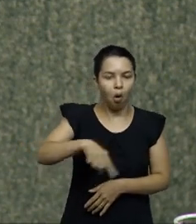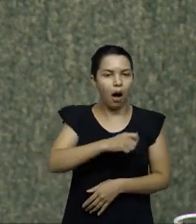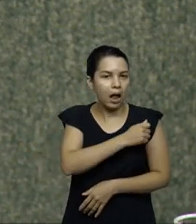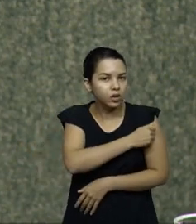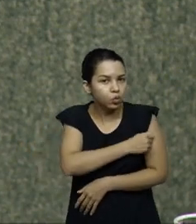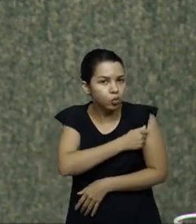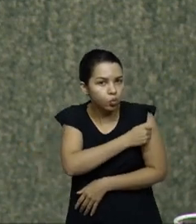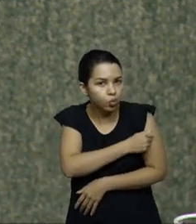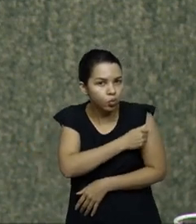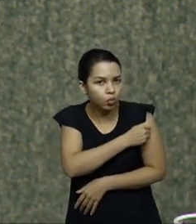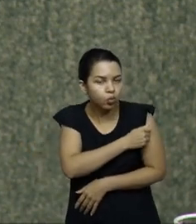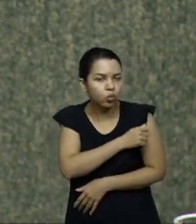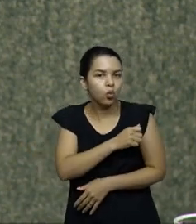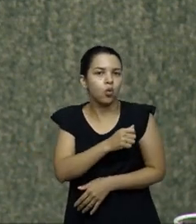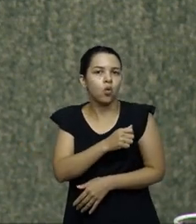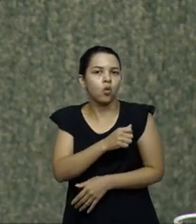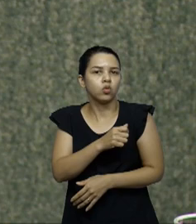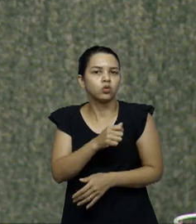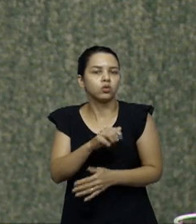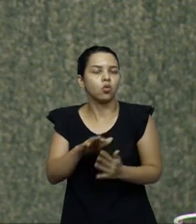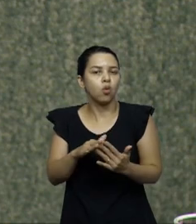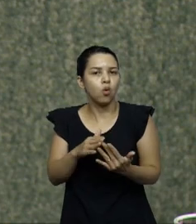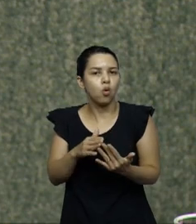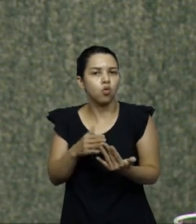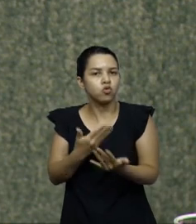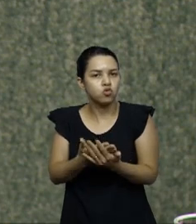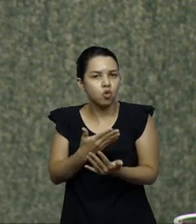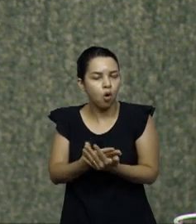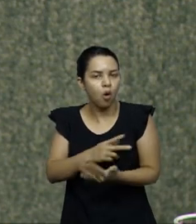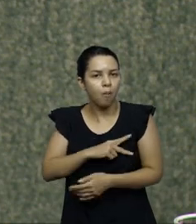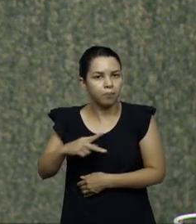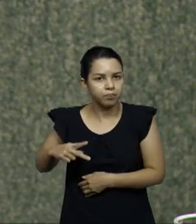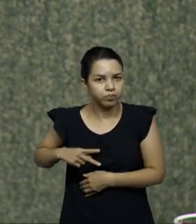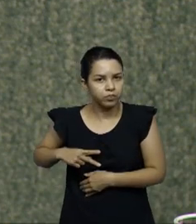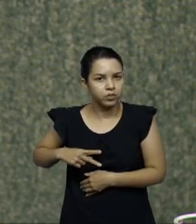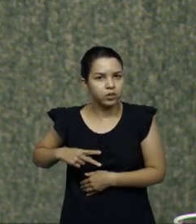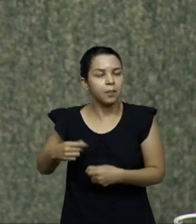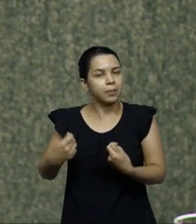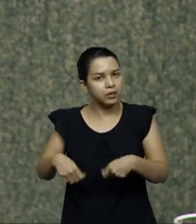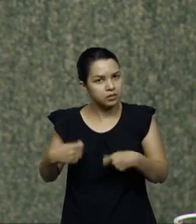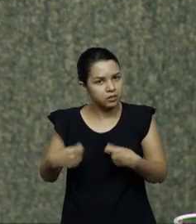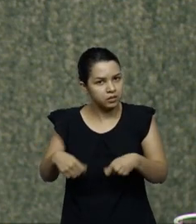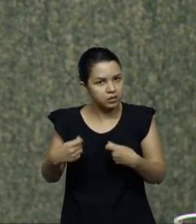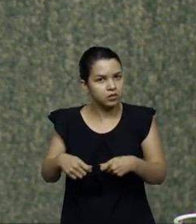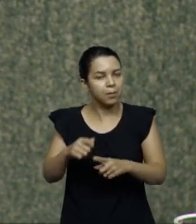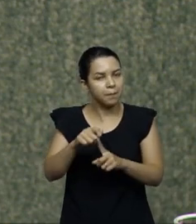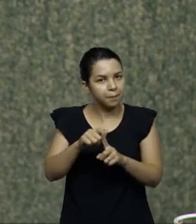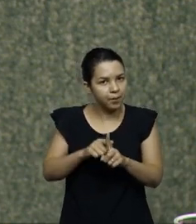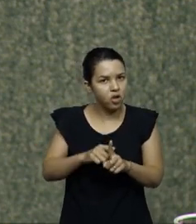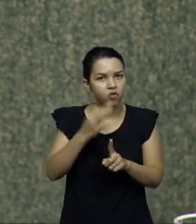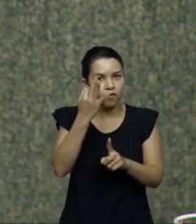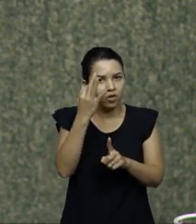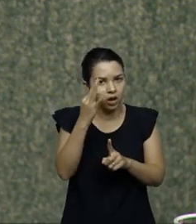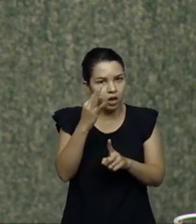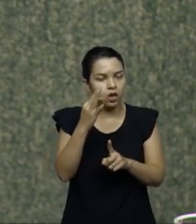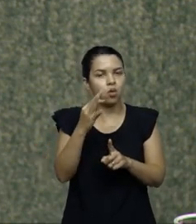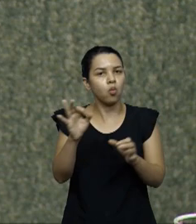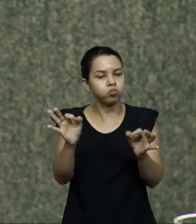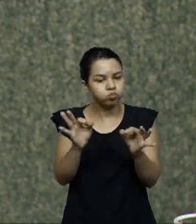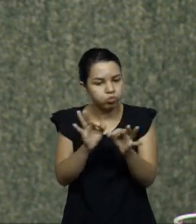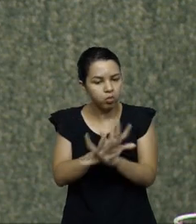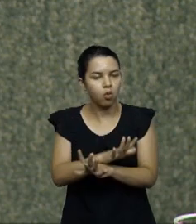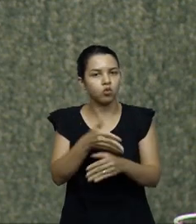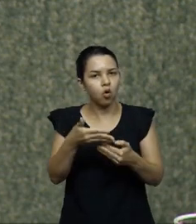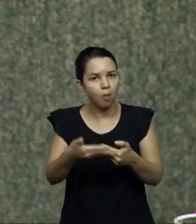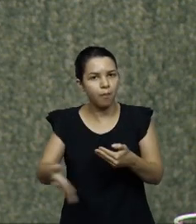tem o direito de começar a aula todo mundo junto em fevereiro com o quadro completo ah e também porque na escola você